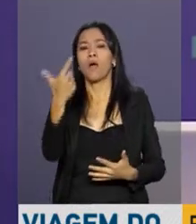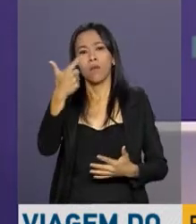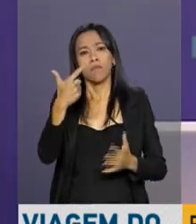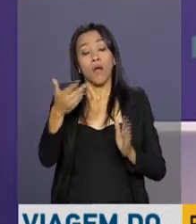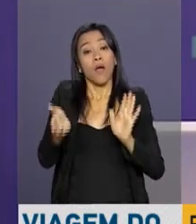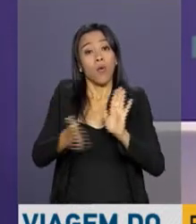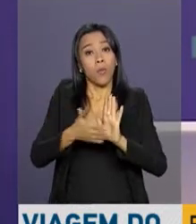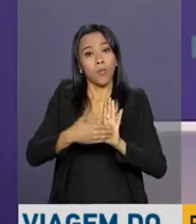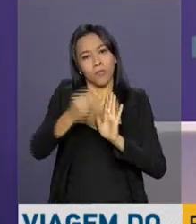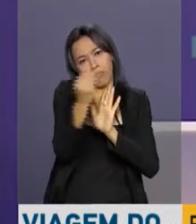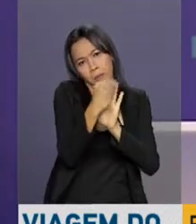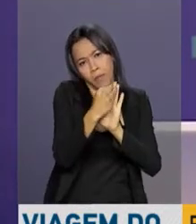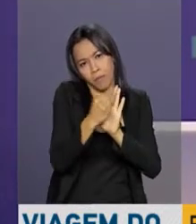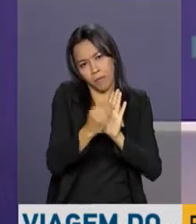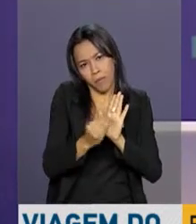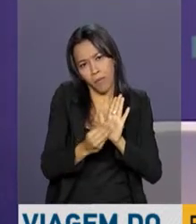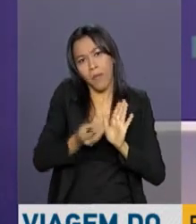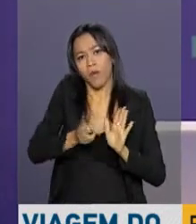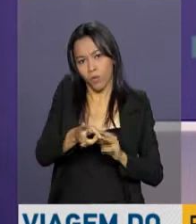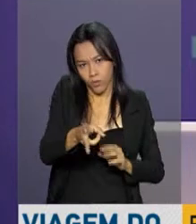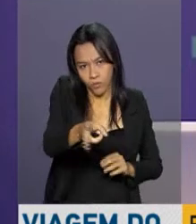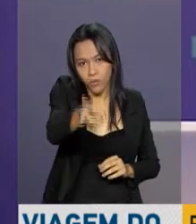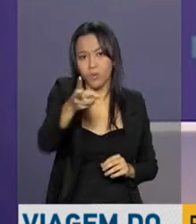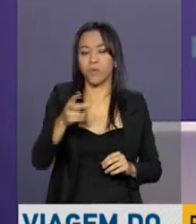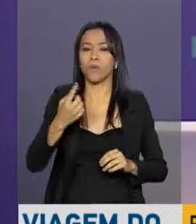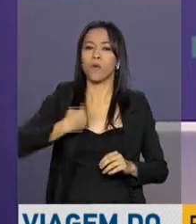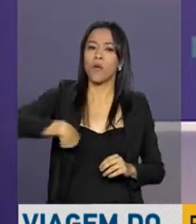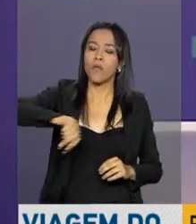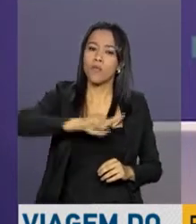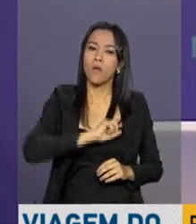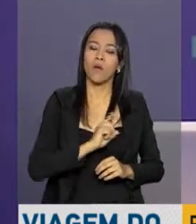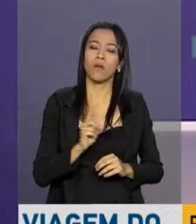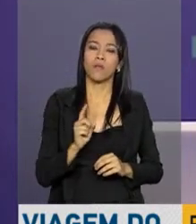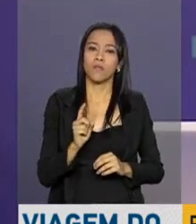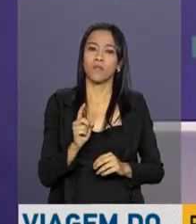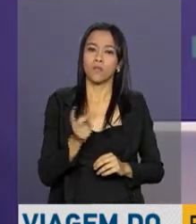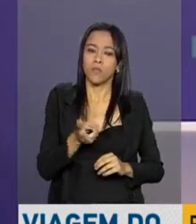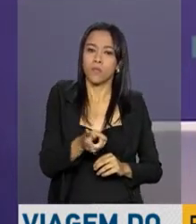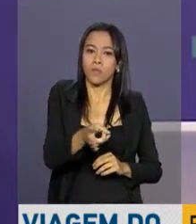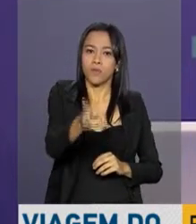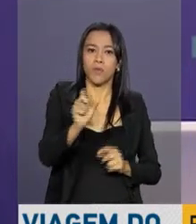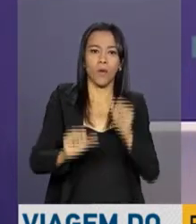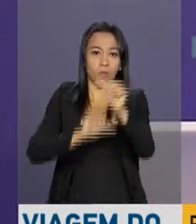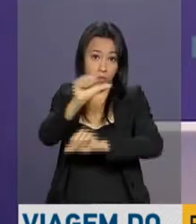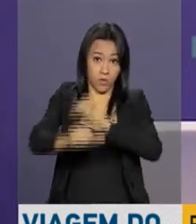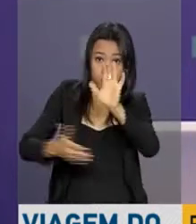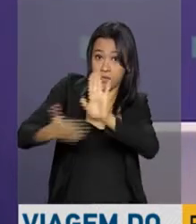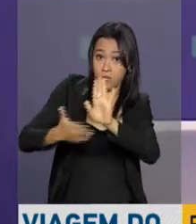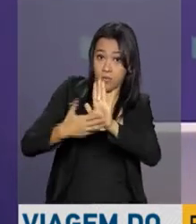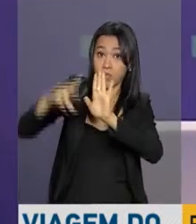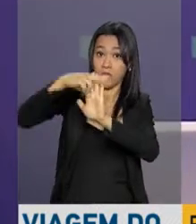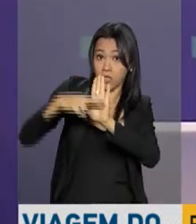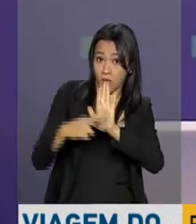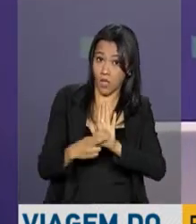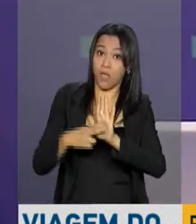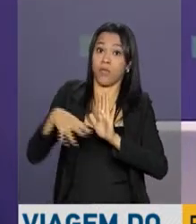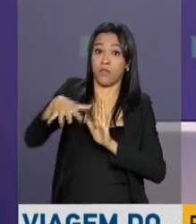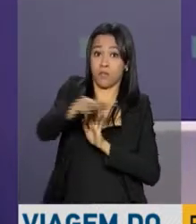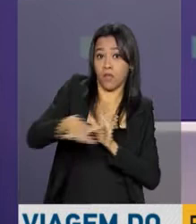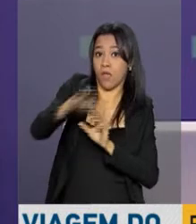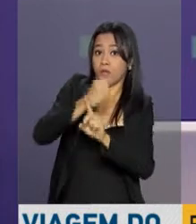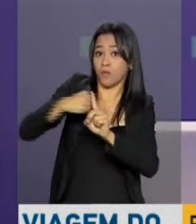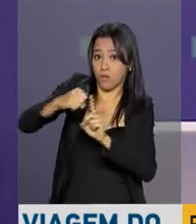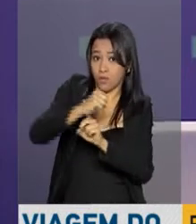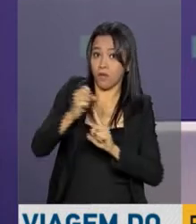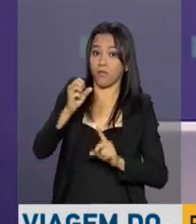continua. Nós avançaremos também com a reforma da Previdência Social, já que uma